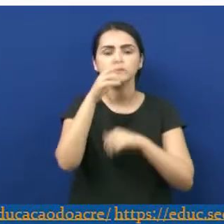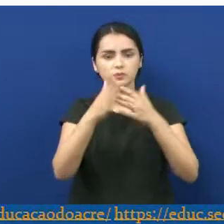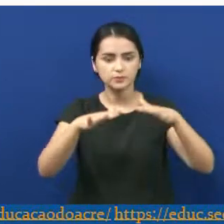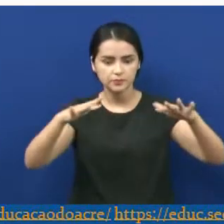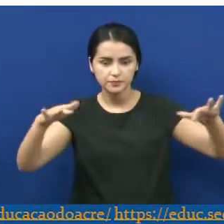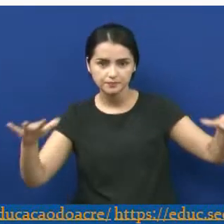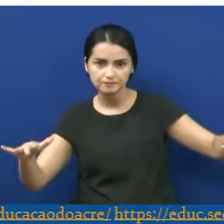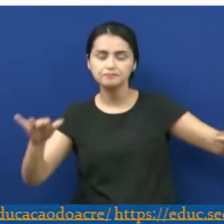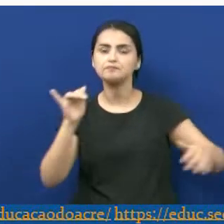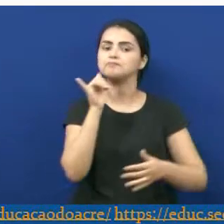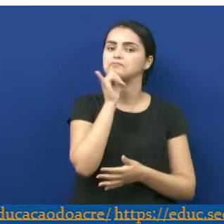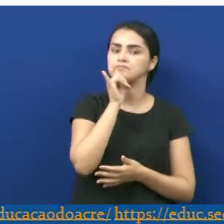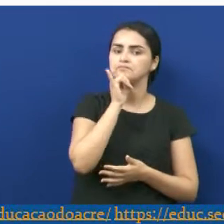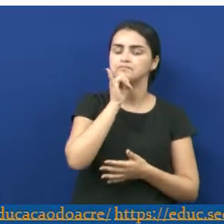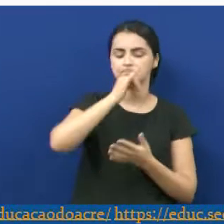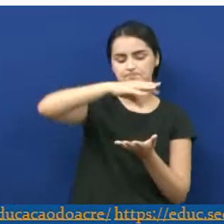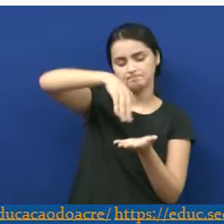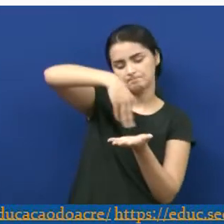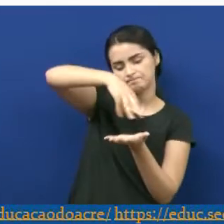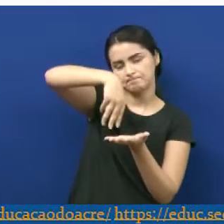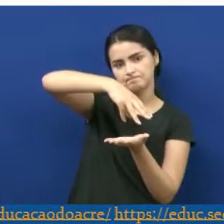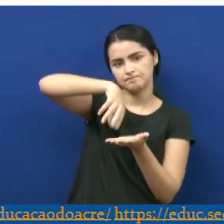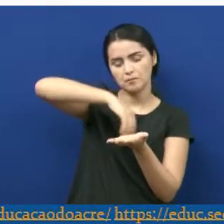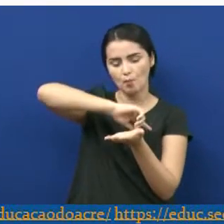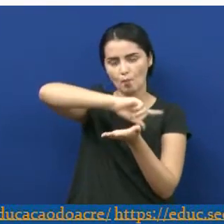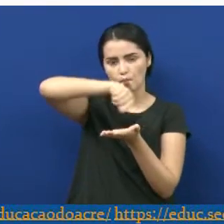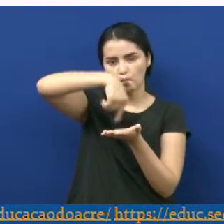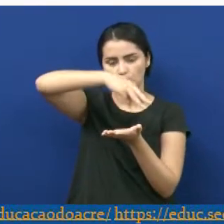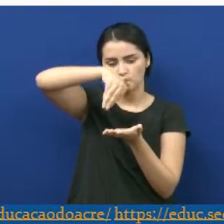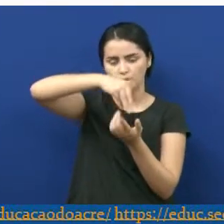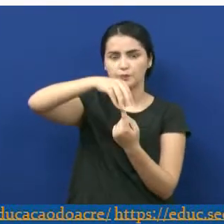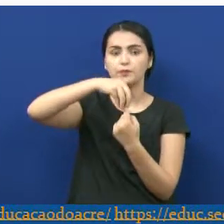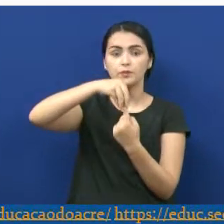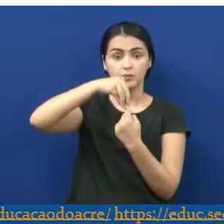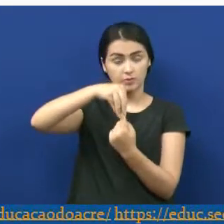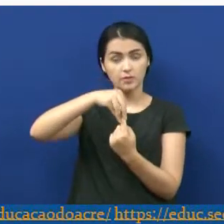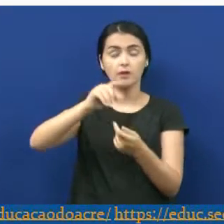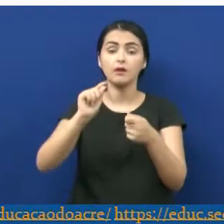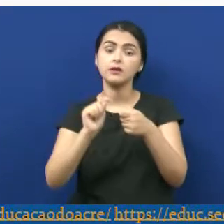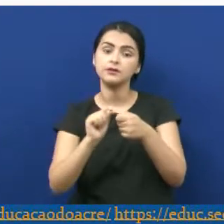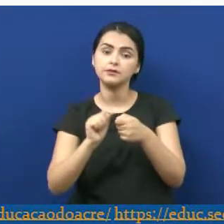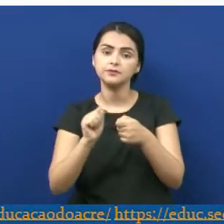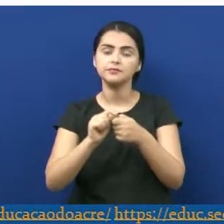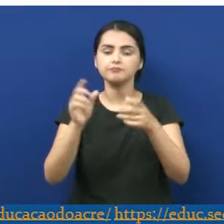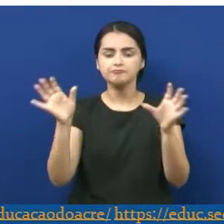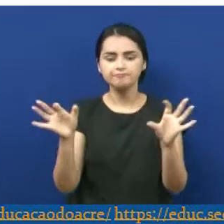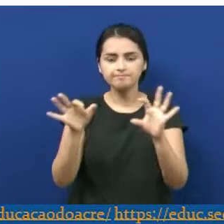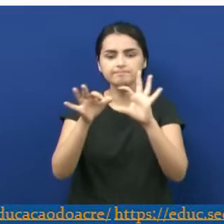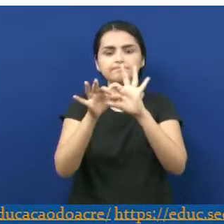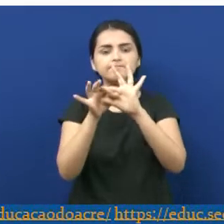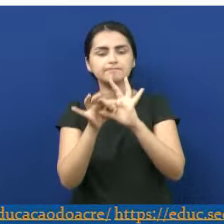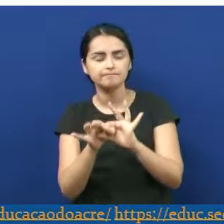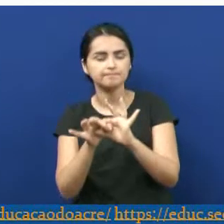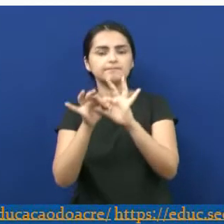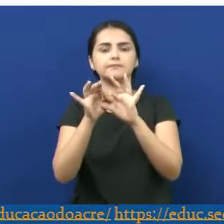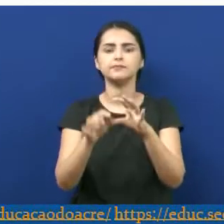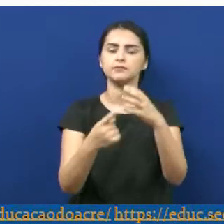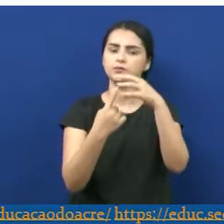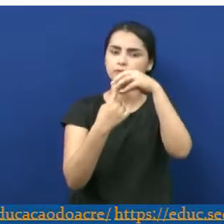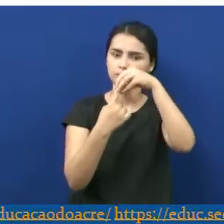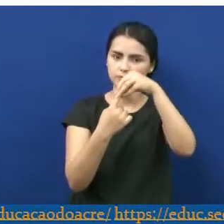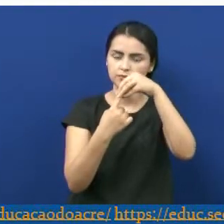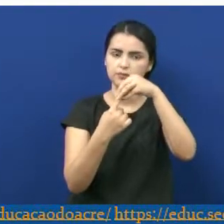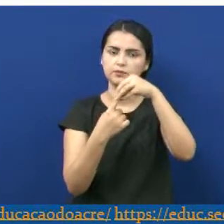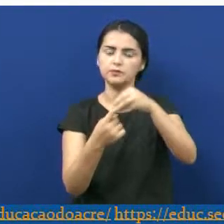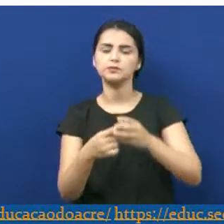se tratar de misturas homogêneas, as soluções elas são formadas pela associação de pelo menos um